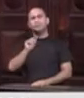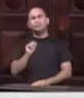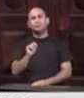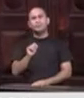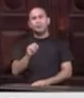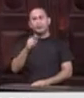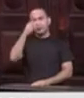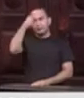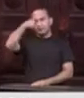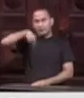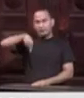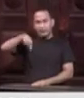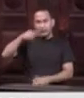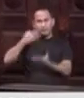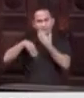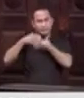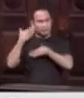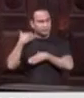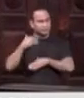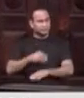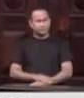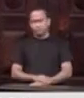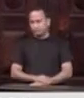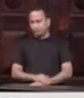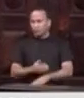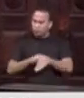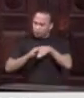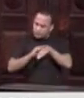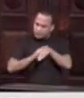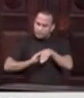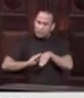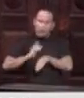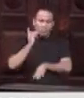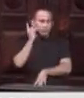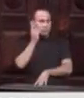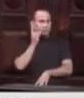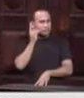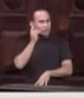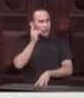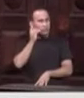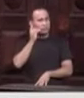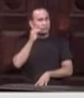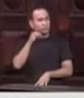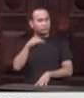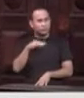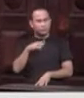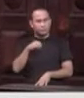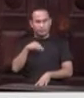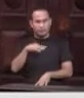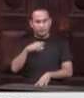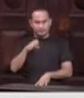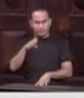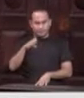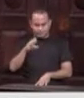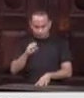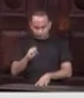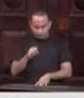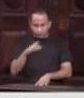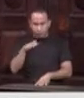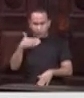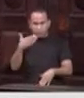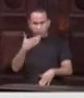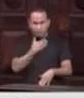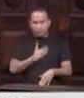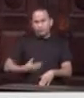na semana passada, conversando com o deputado Jânio Mendes, quando o governo do estado